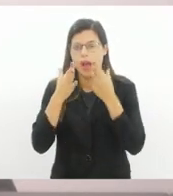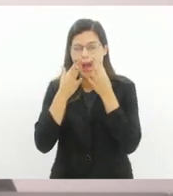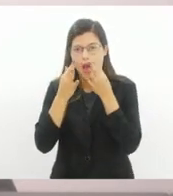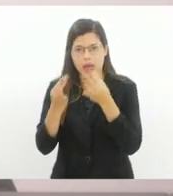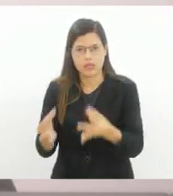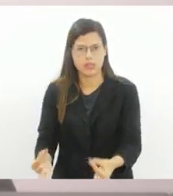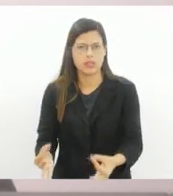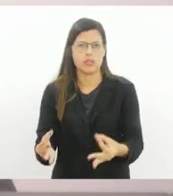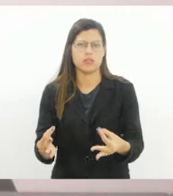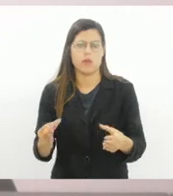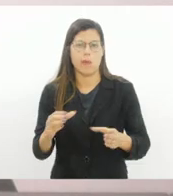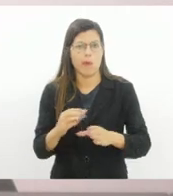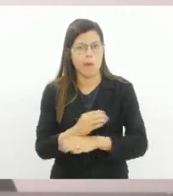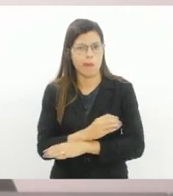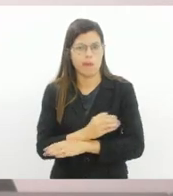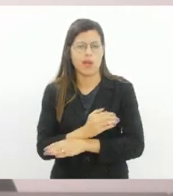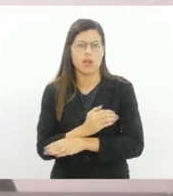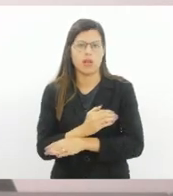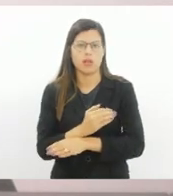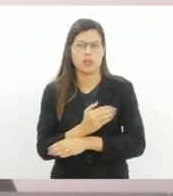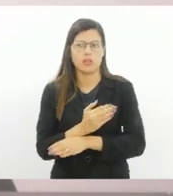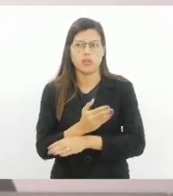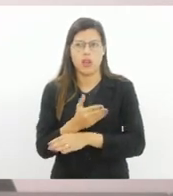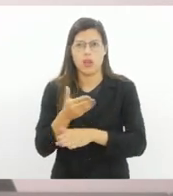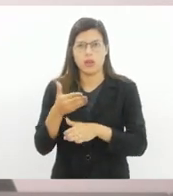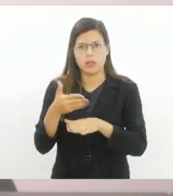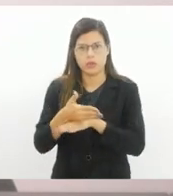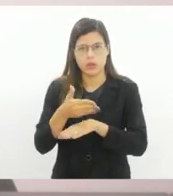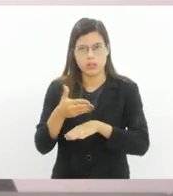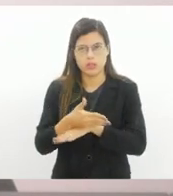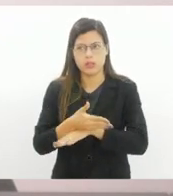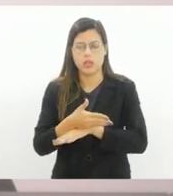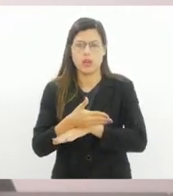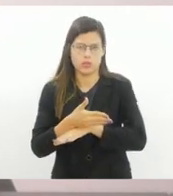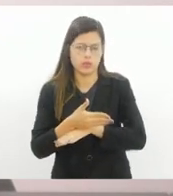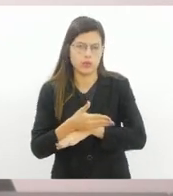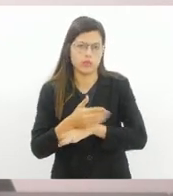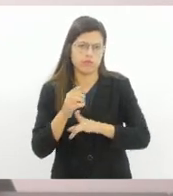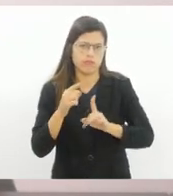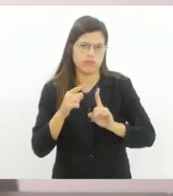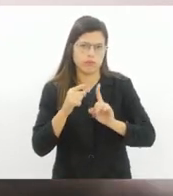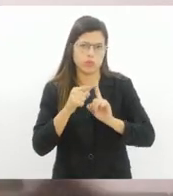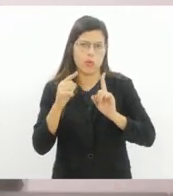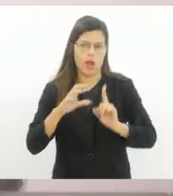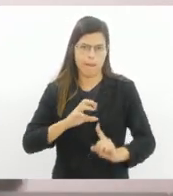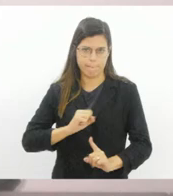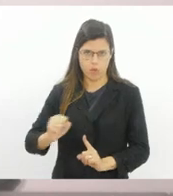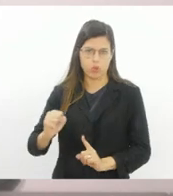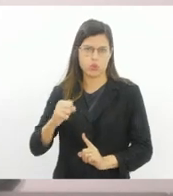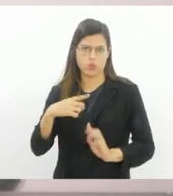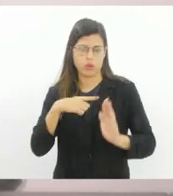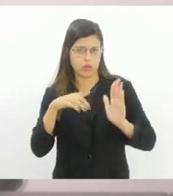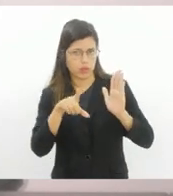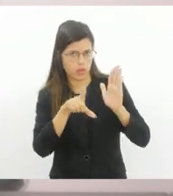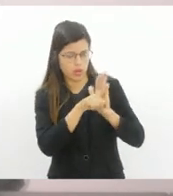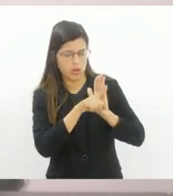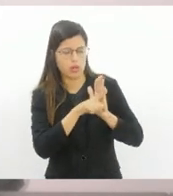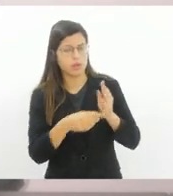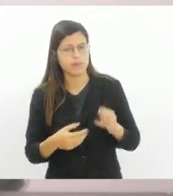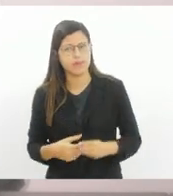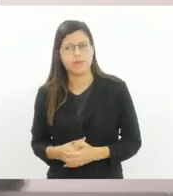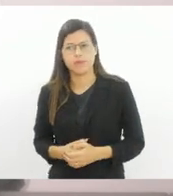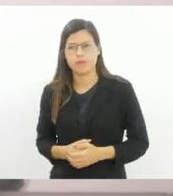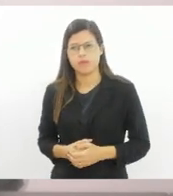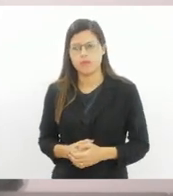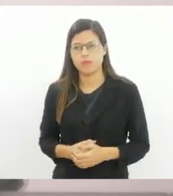integral e do acesso à interrupção da gestação prevista em lei. E aí eu trago alguns dados